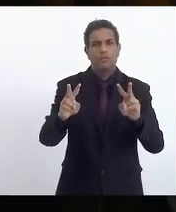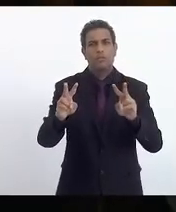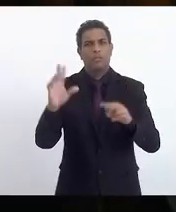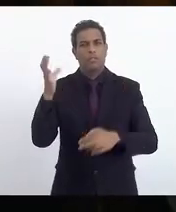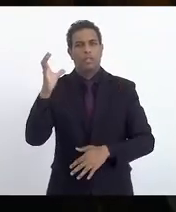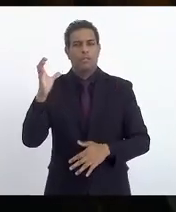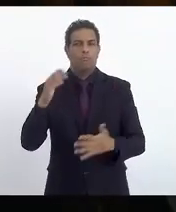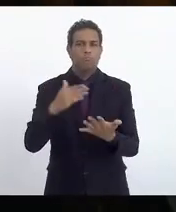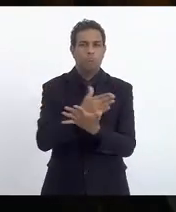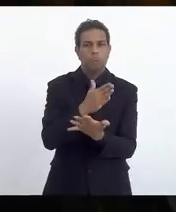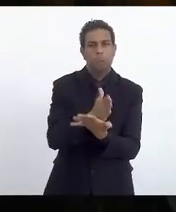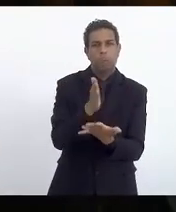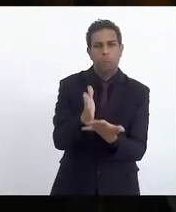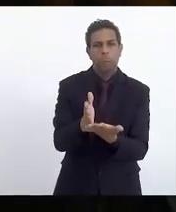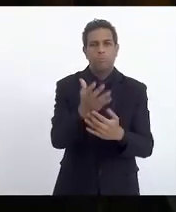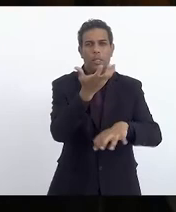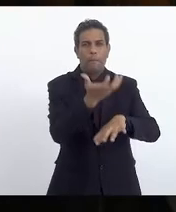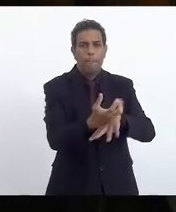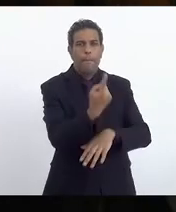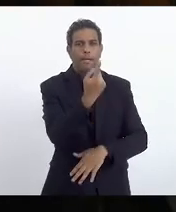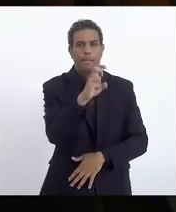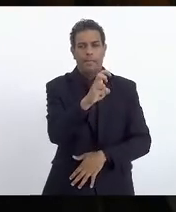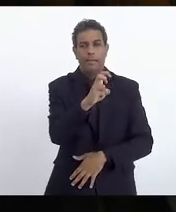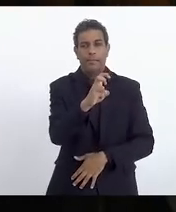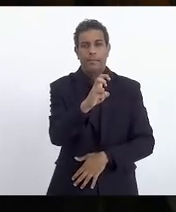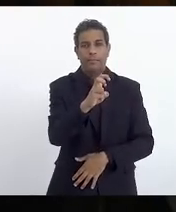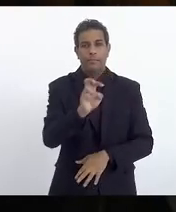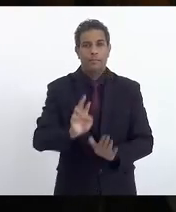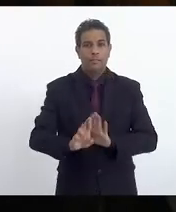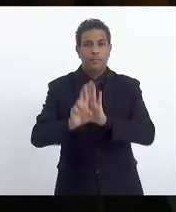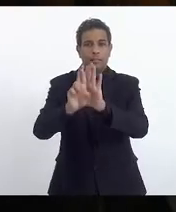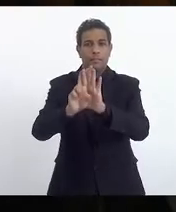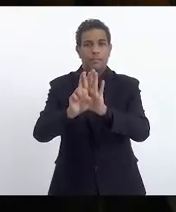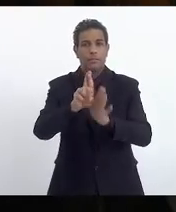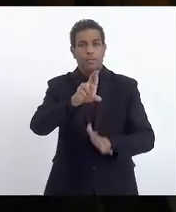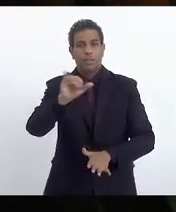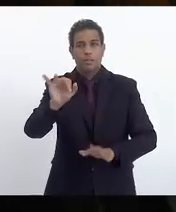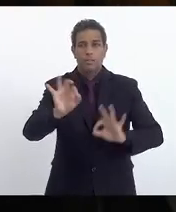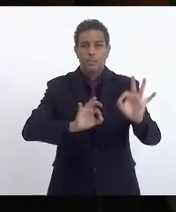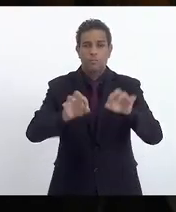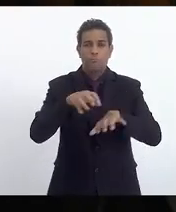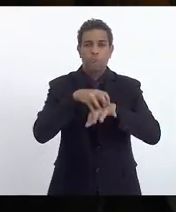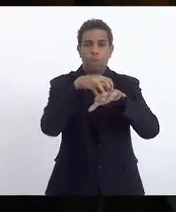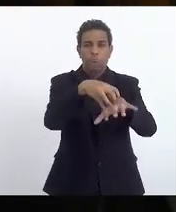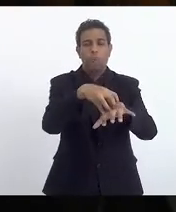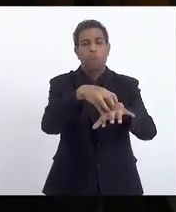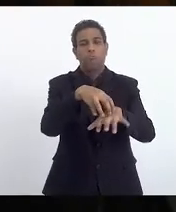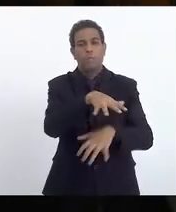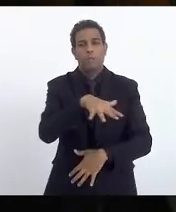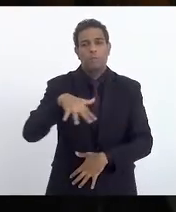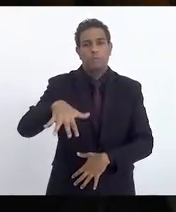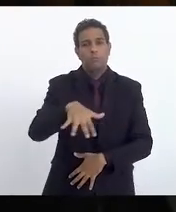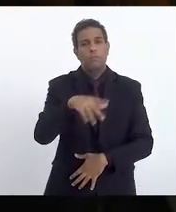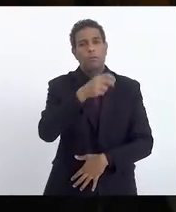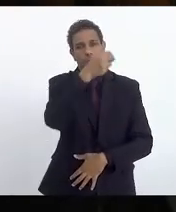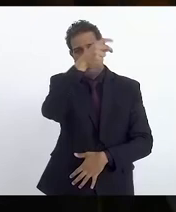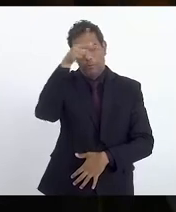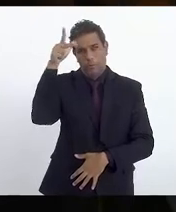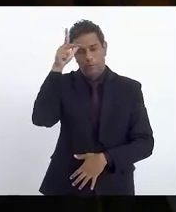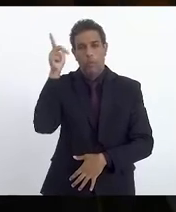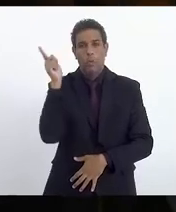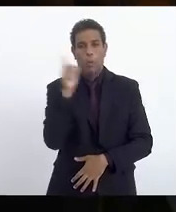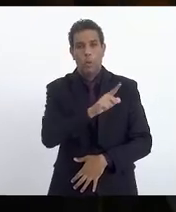Niterói e nas outras linhas que vão para a Praça 15 o próprio representante da secretaria municipal do Rio hoje falou de transportes dizendo que a prefeitura está considerando a